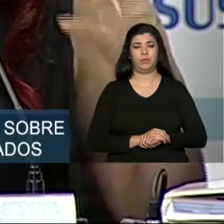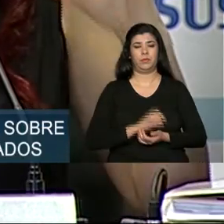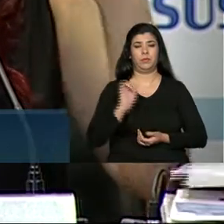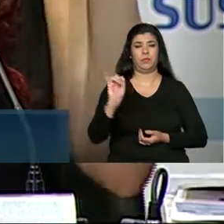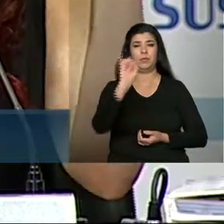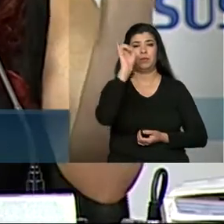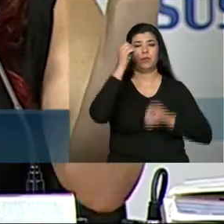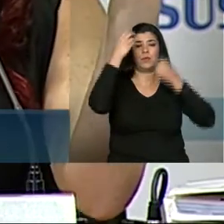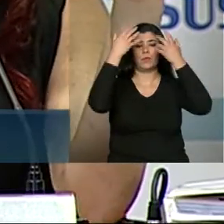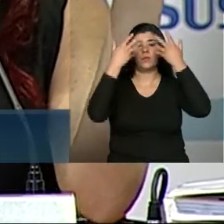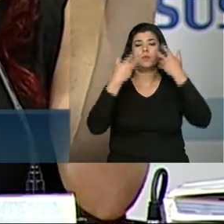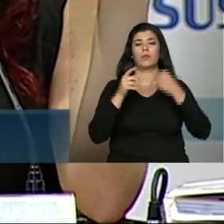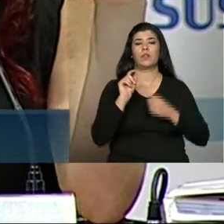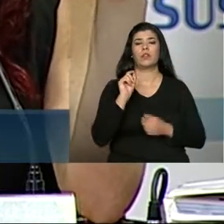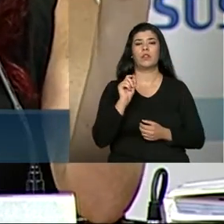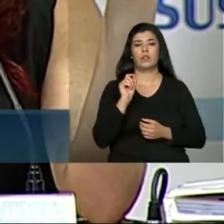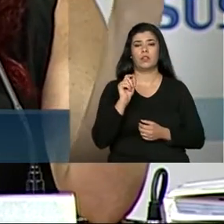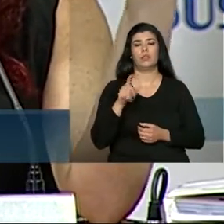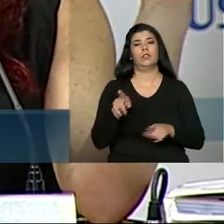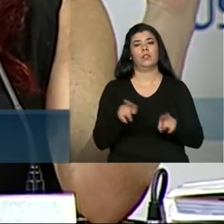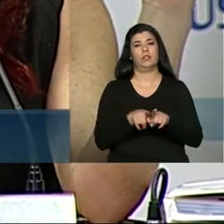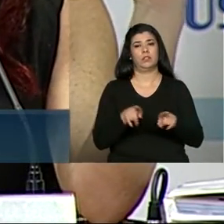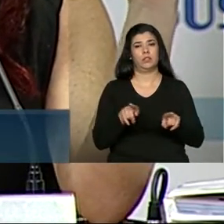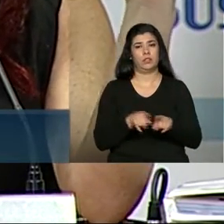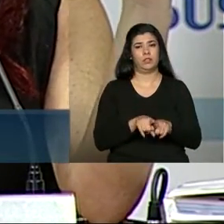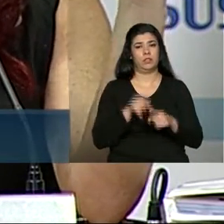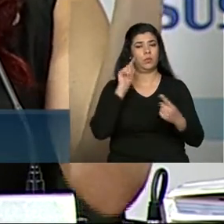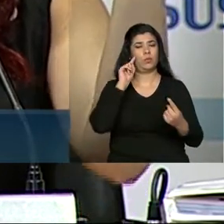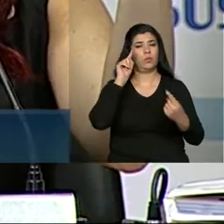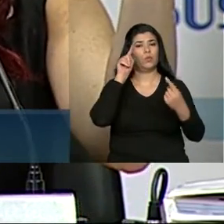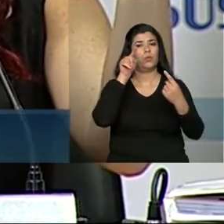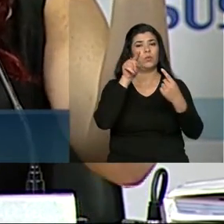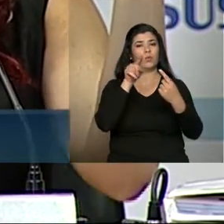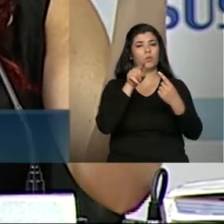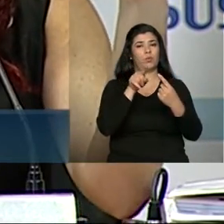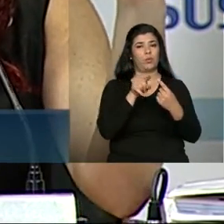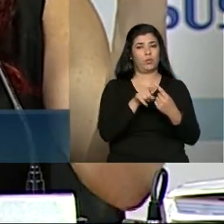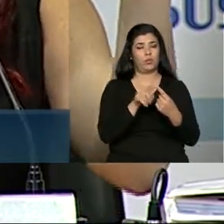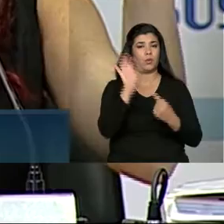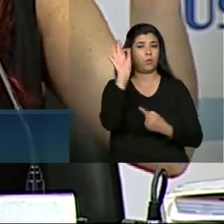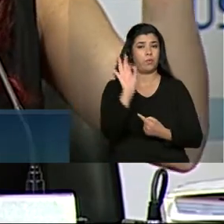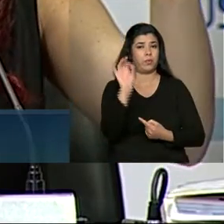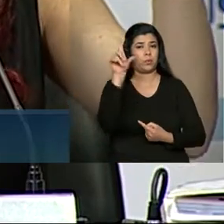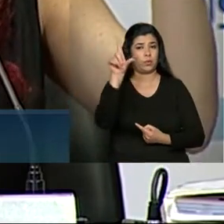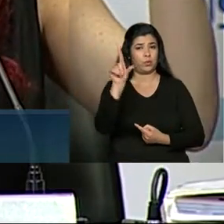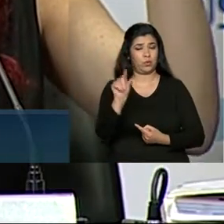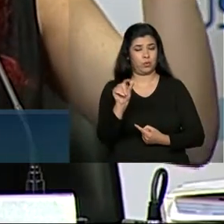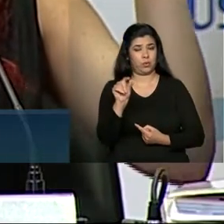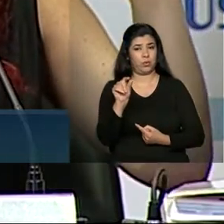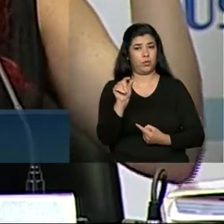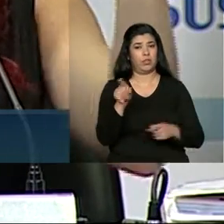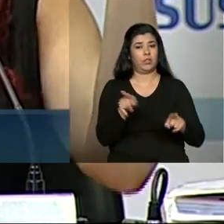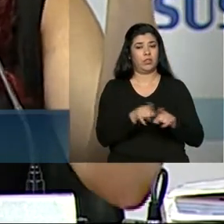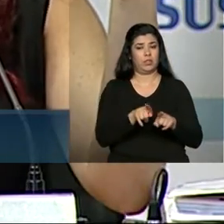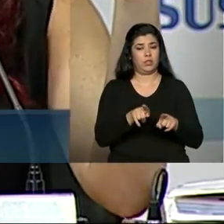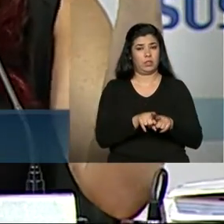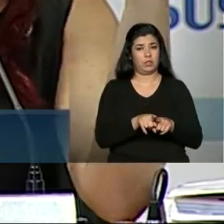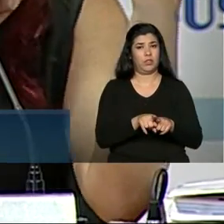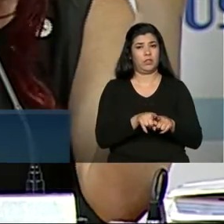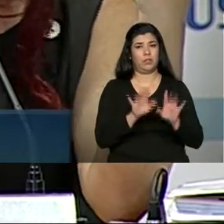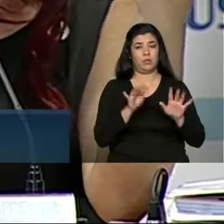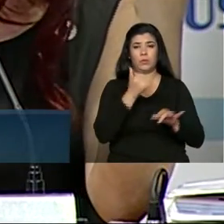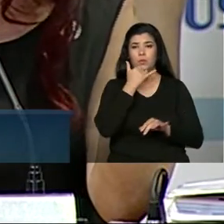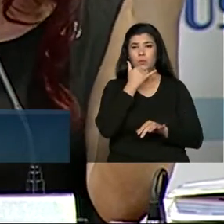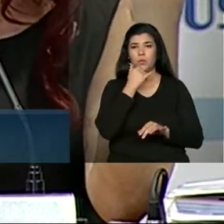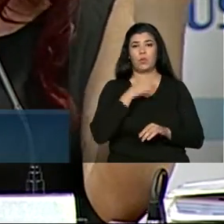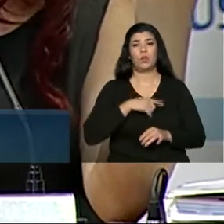que, além de reduzir a meta, além de baixar da meta, houve uma redução, além de